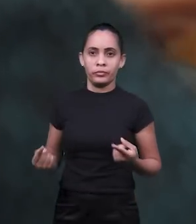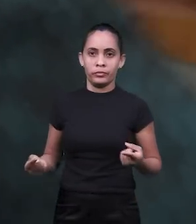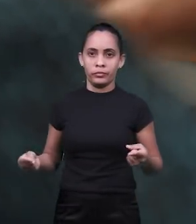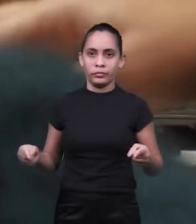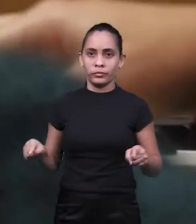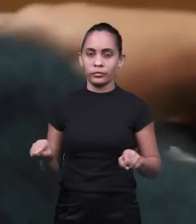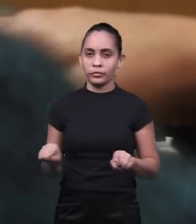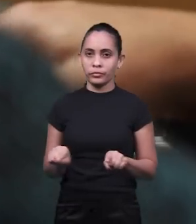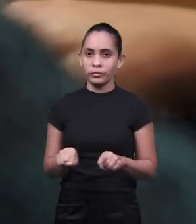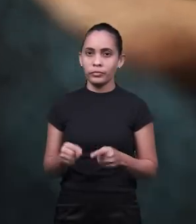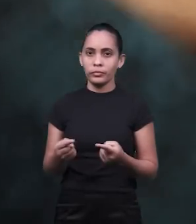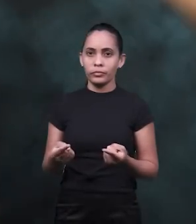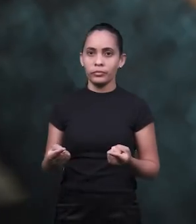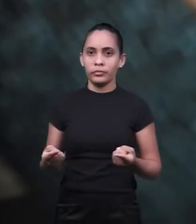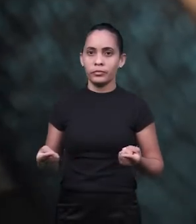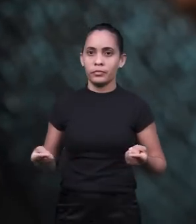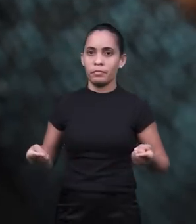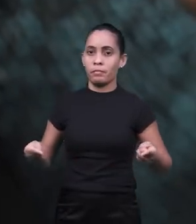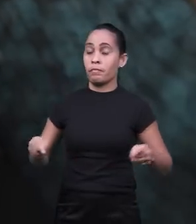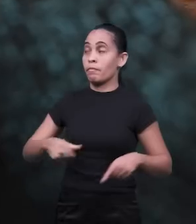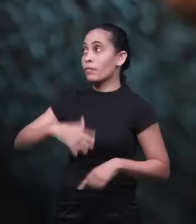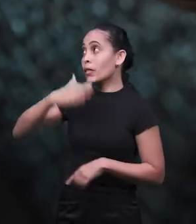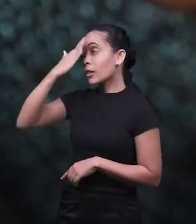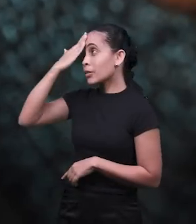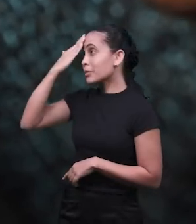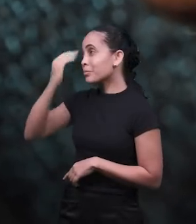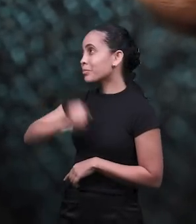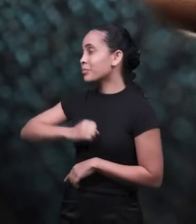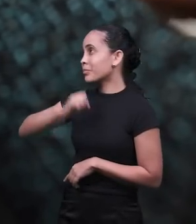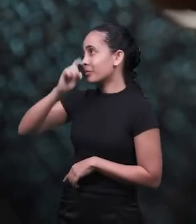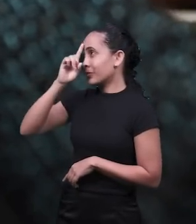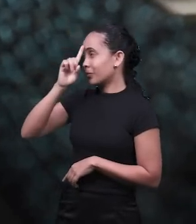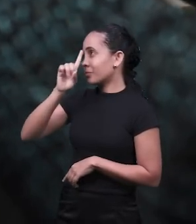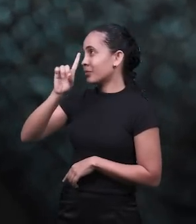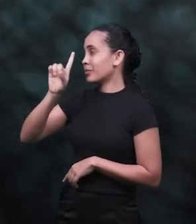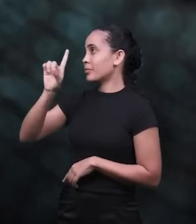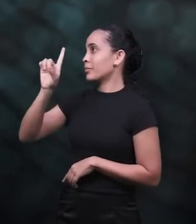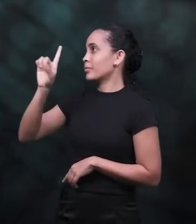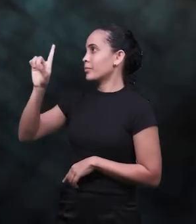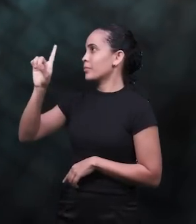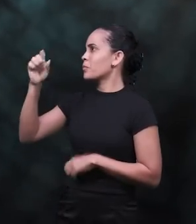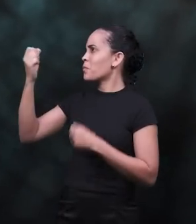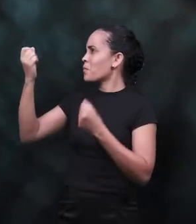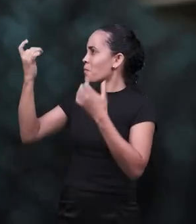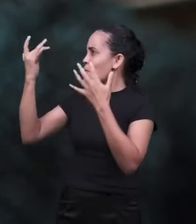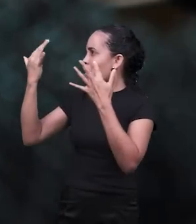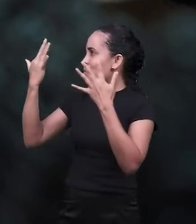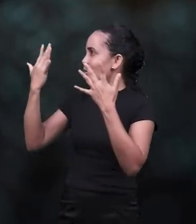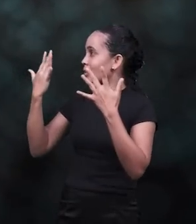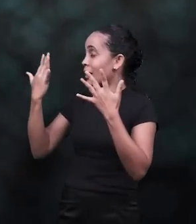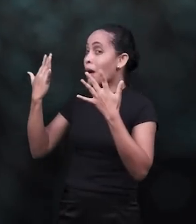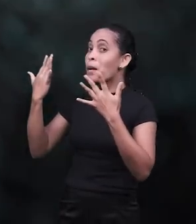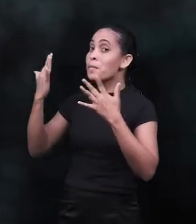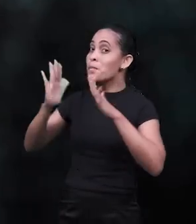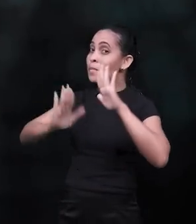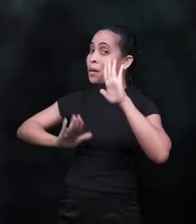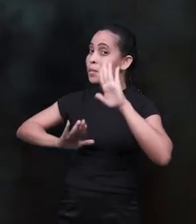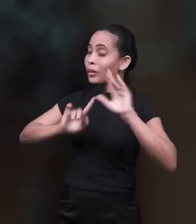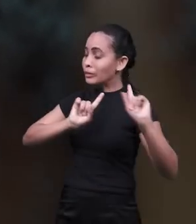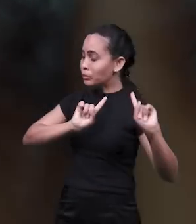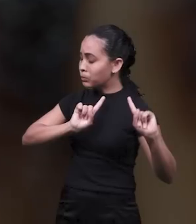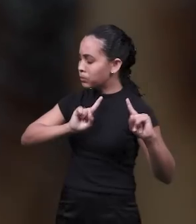Deus. Eu sei que tentações virão,